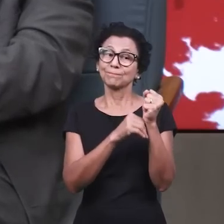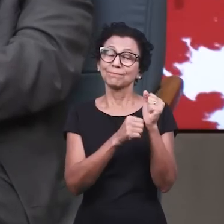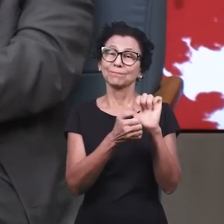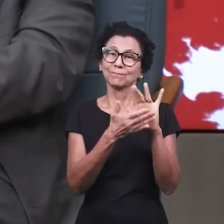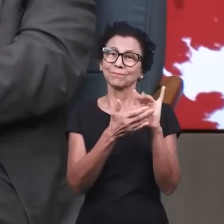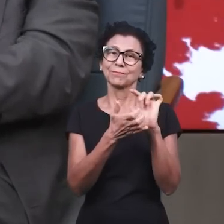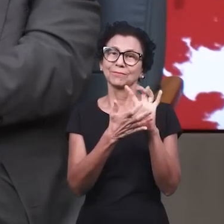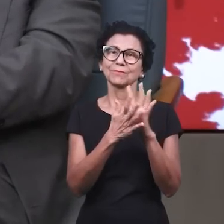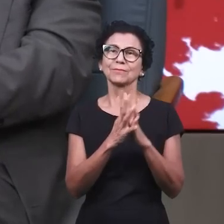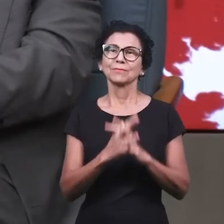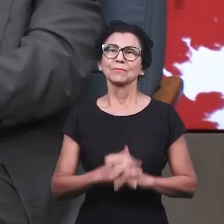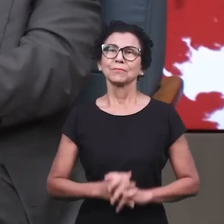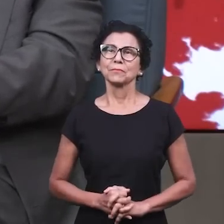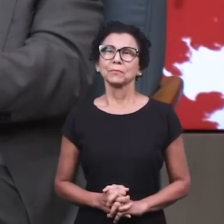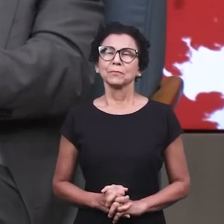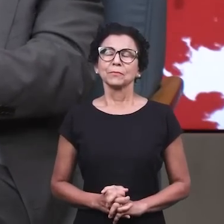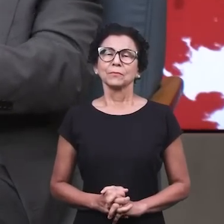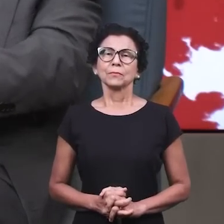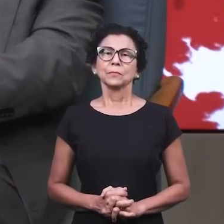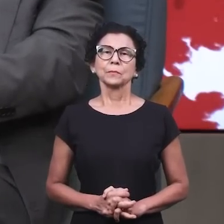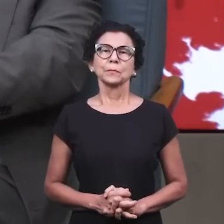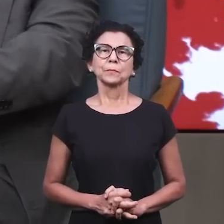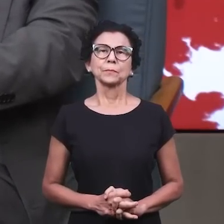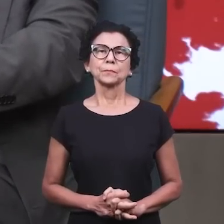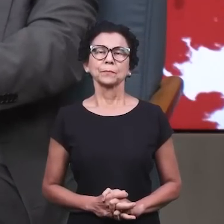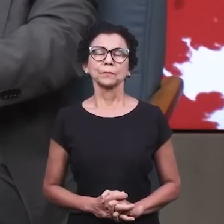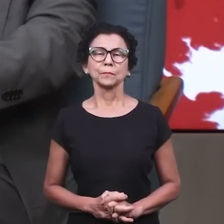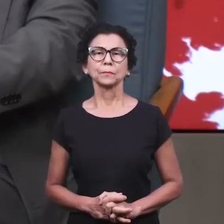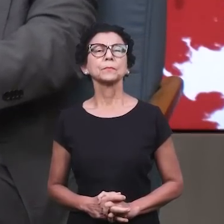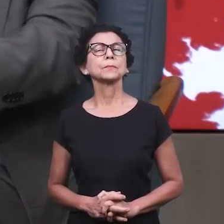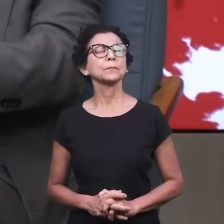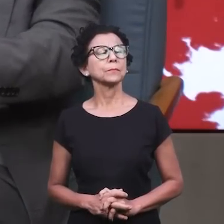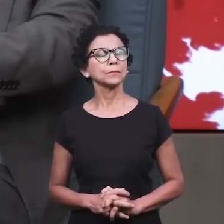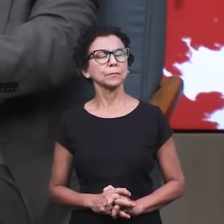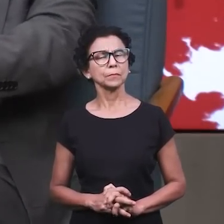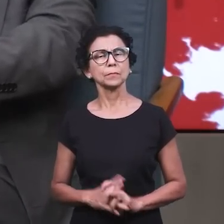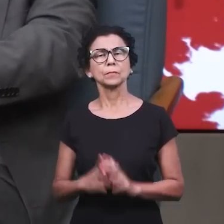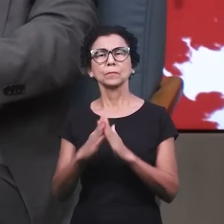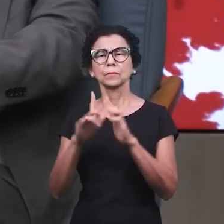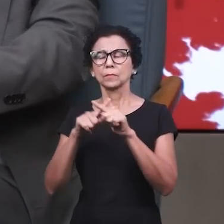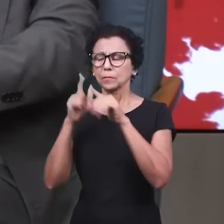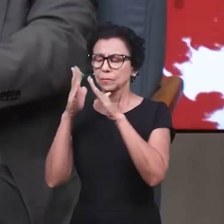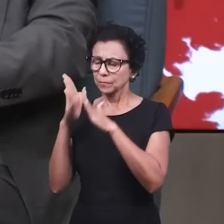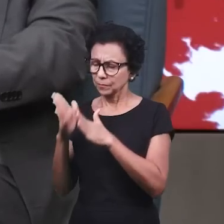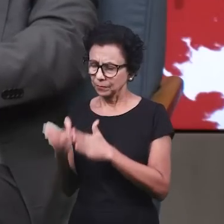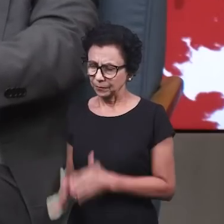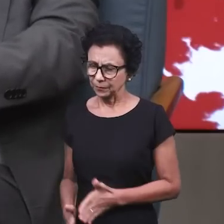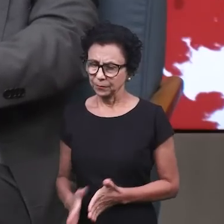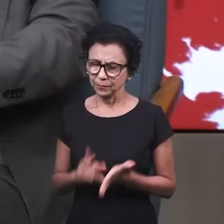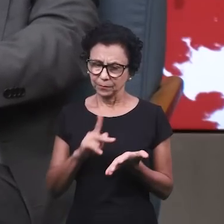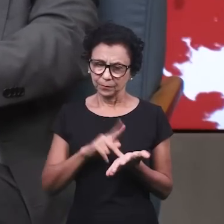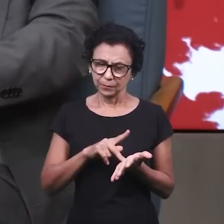segredo. O louvor é um segredo da igreja fiel, da igreja verdadeira.